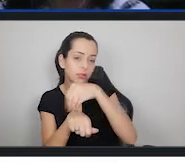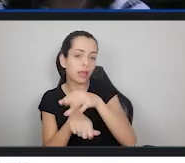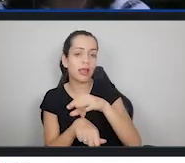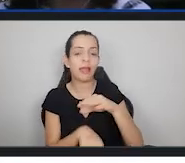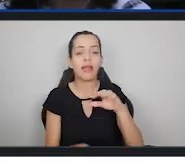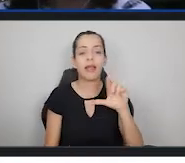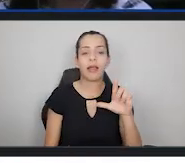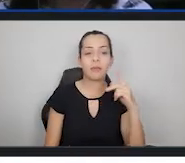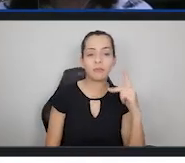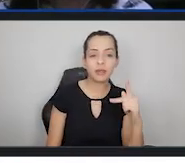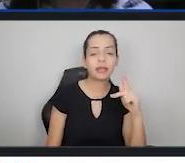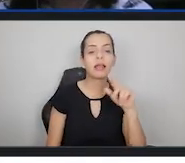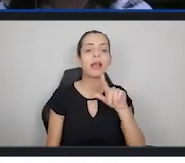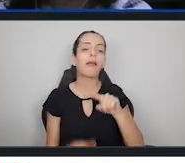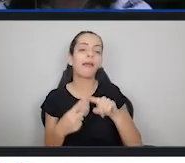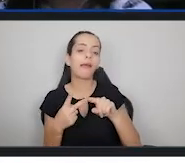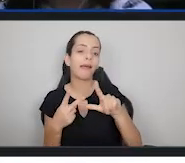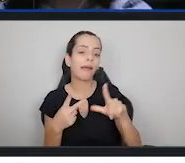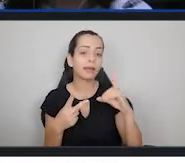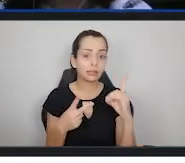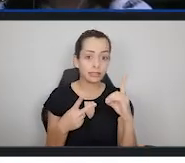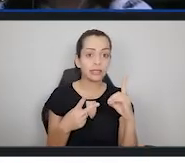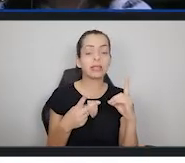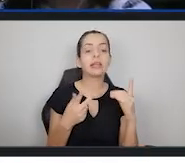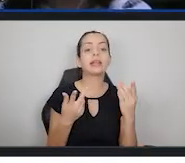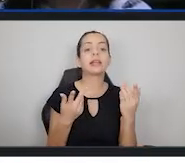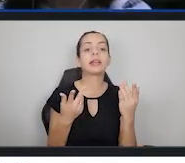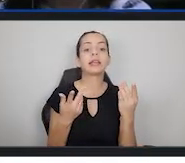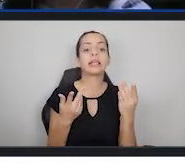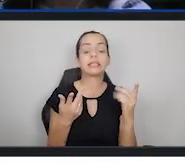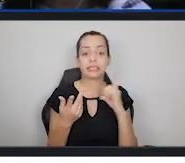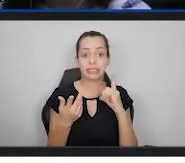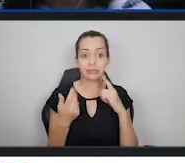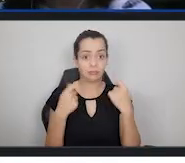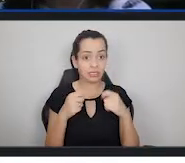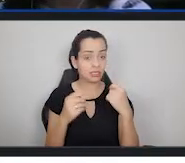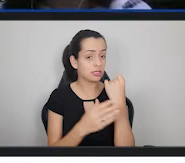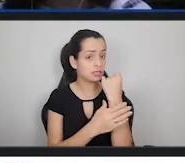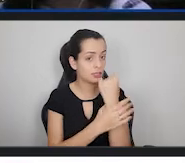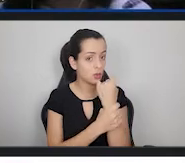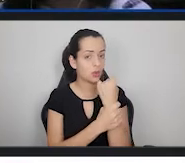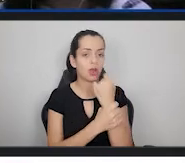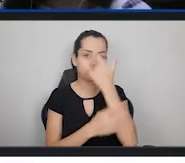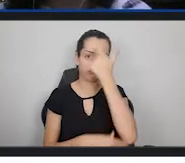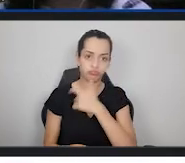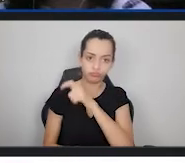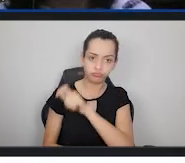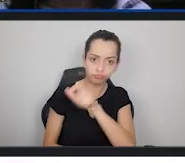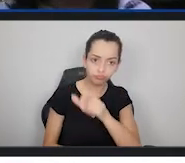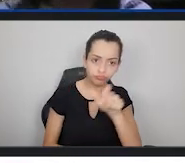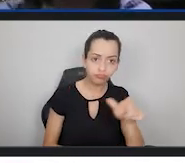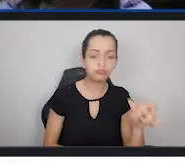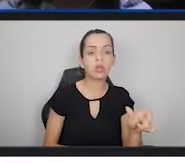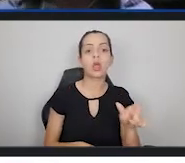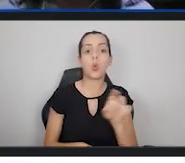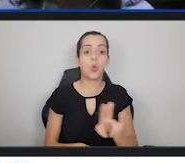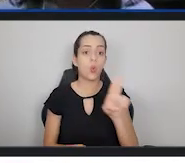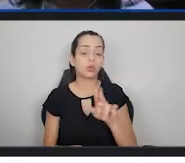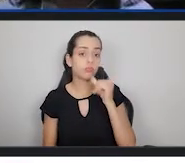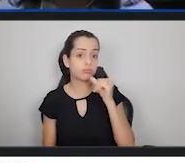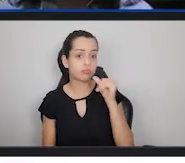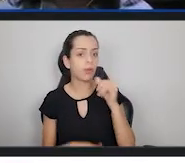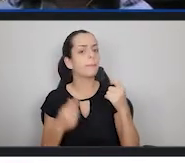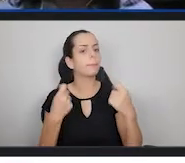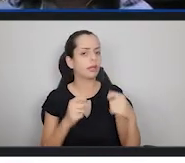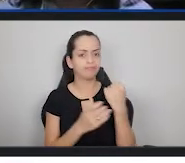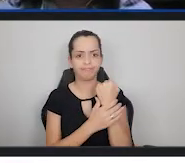um LD, a gente consiga ter o menor impacto ambiental possível, tá? E que garanta segurança pessoal